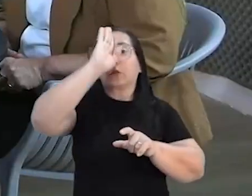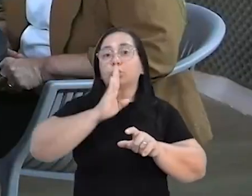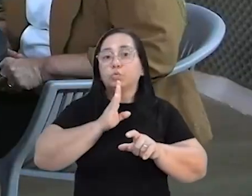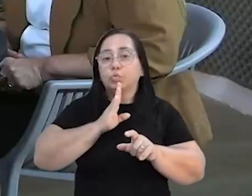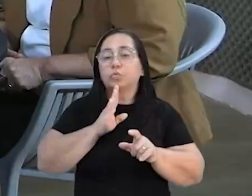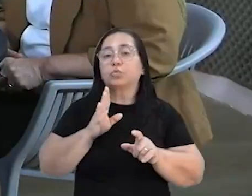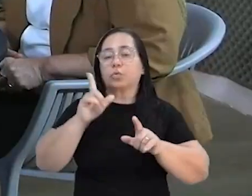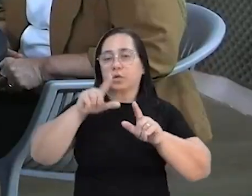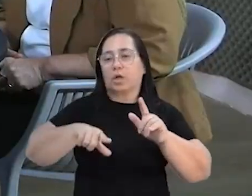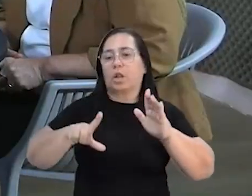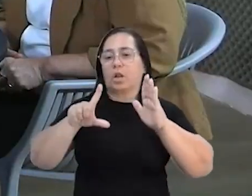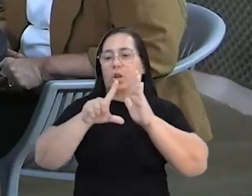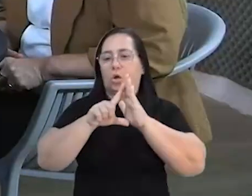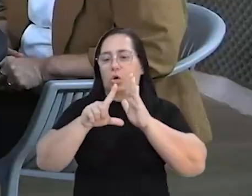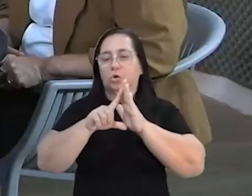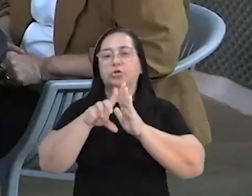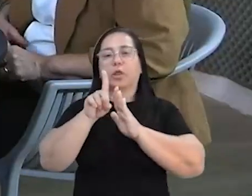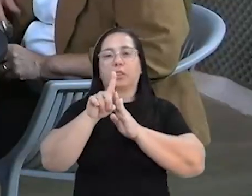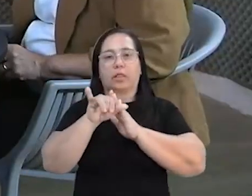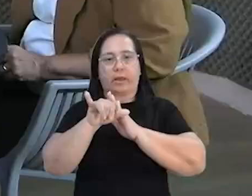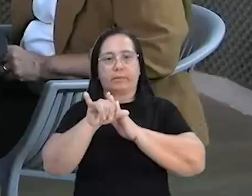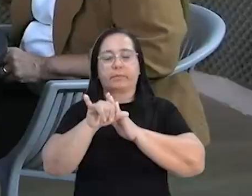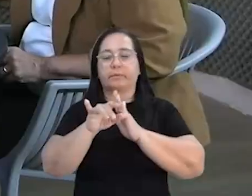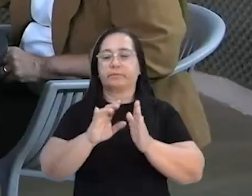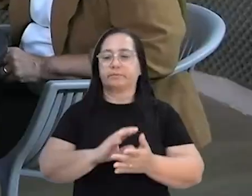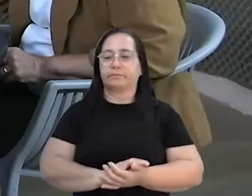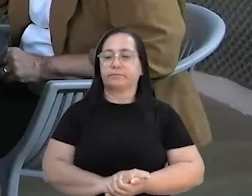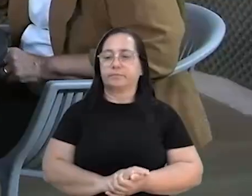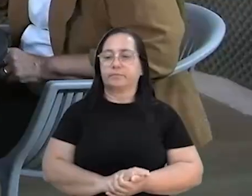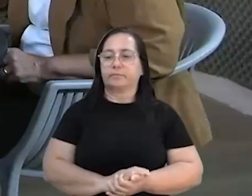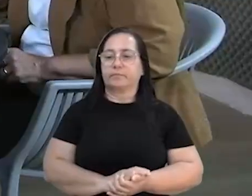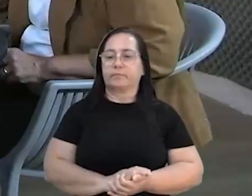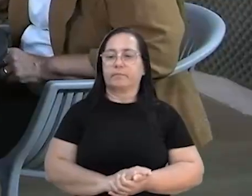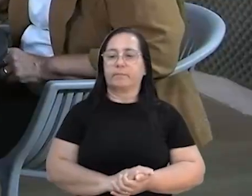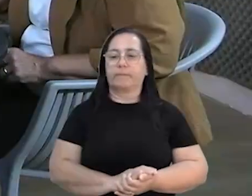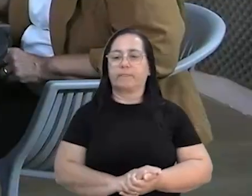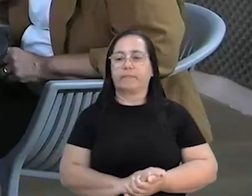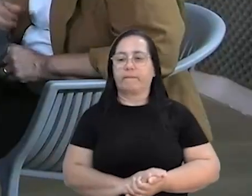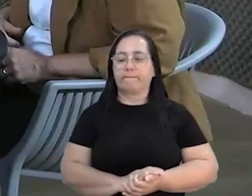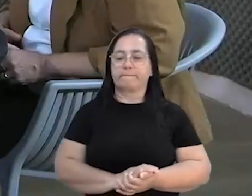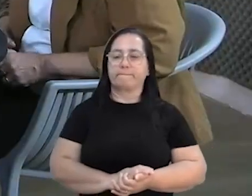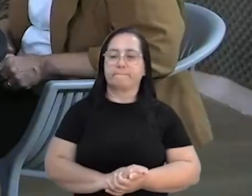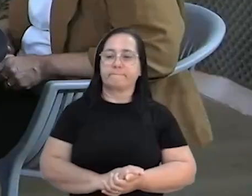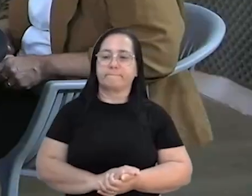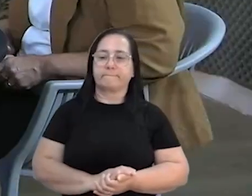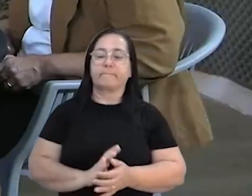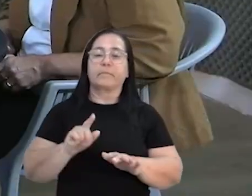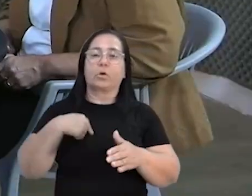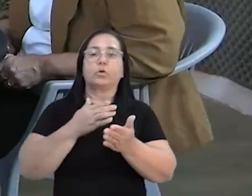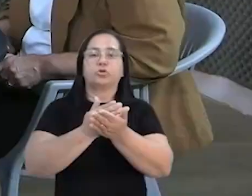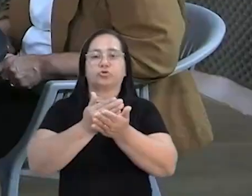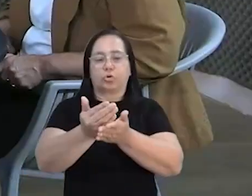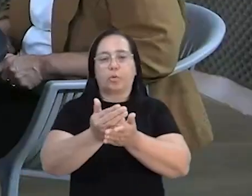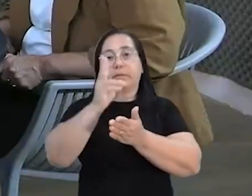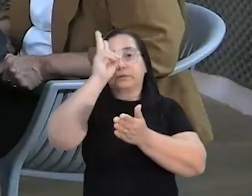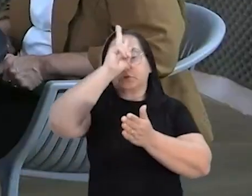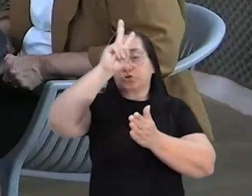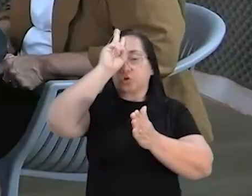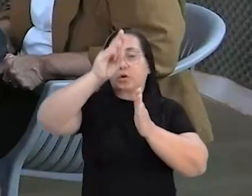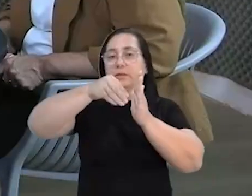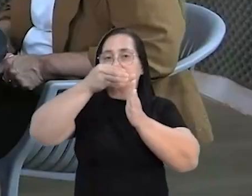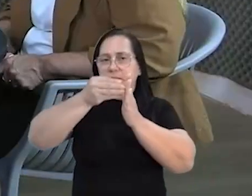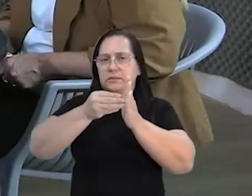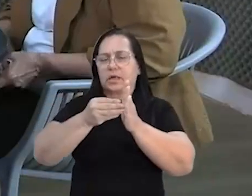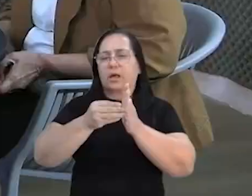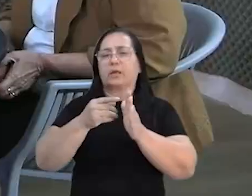abertos, que é aquela loja que fica no térreo. Isso. E aí a gente começa a história do design gráfico, se a gente